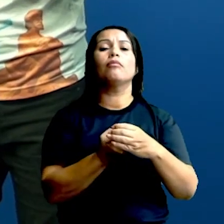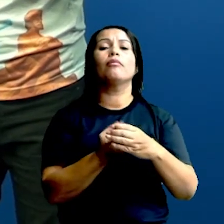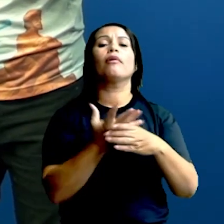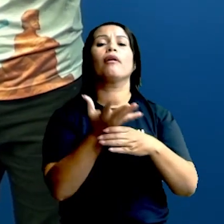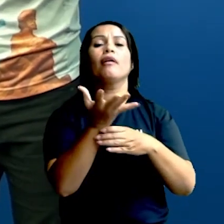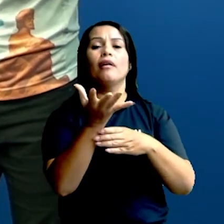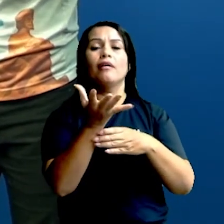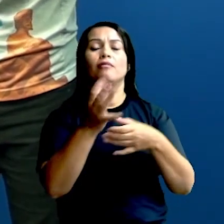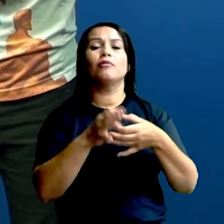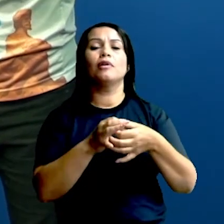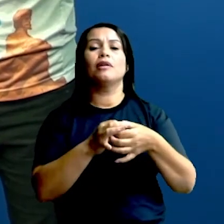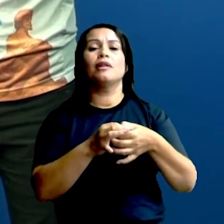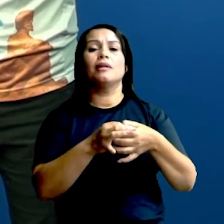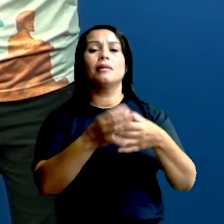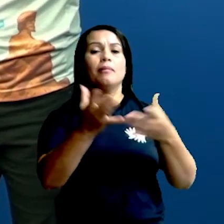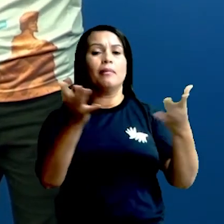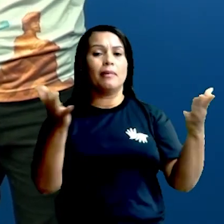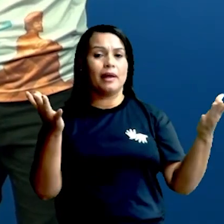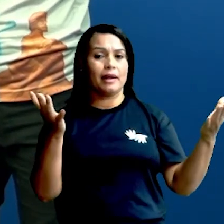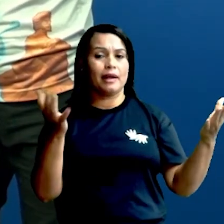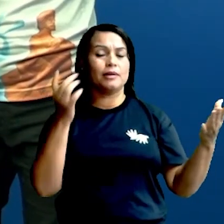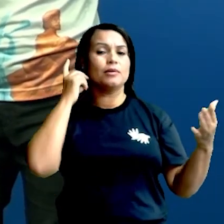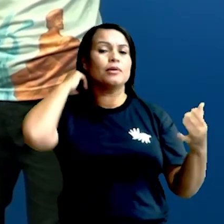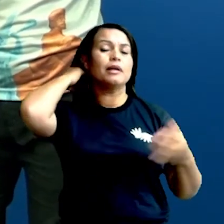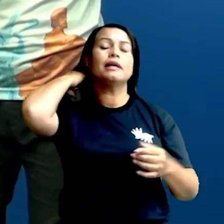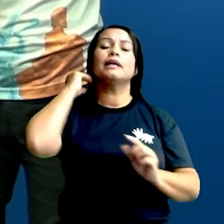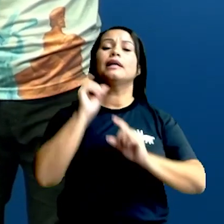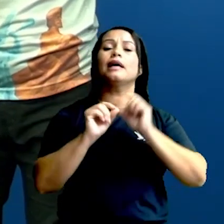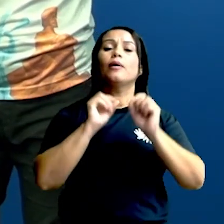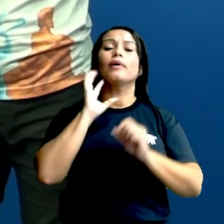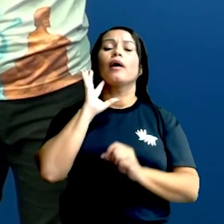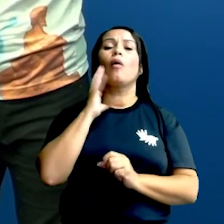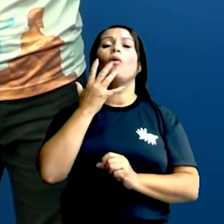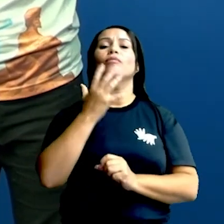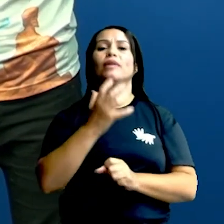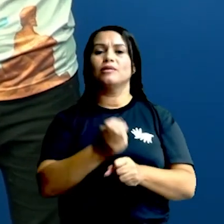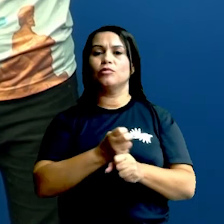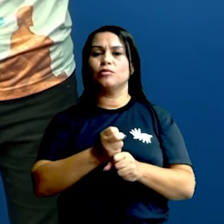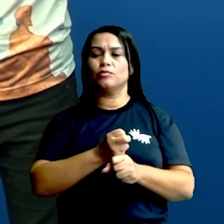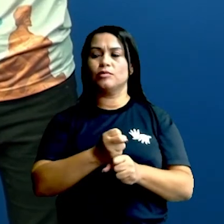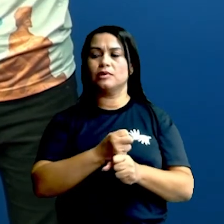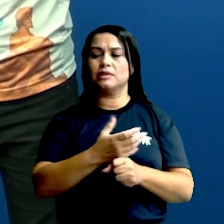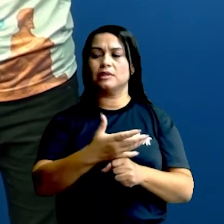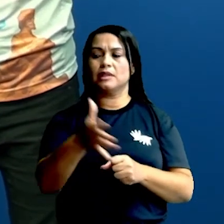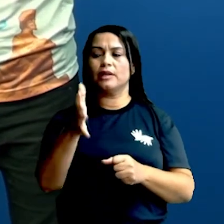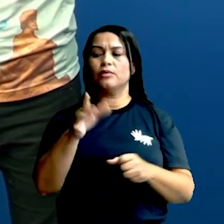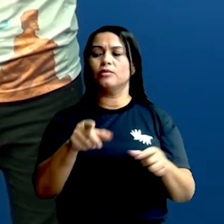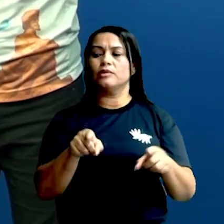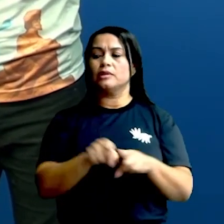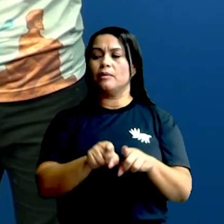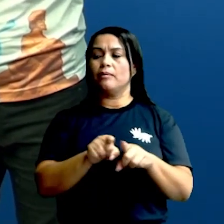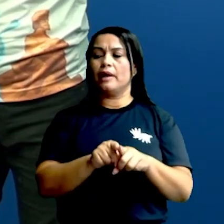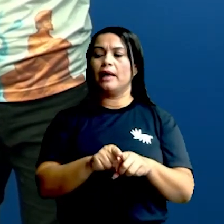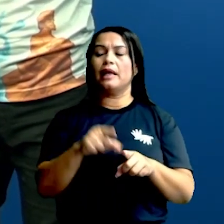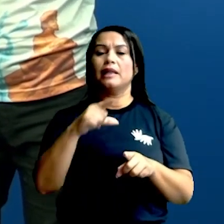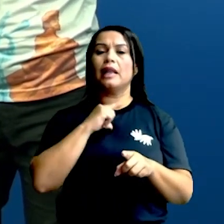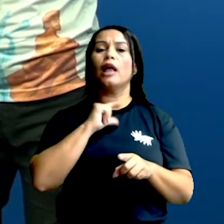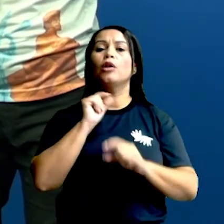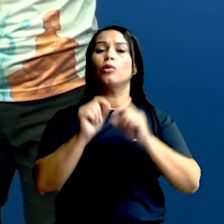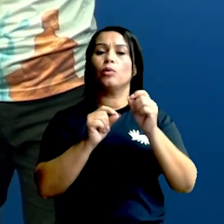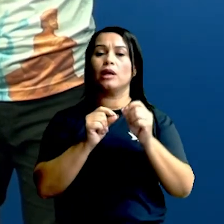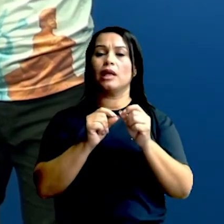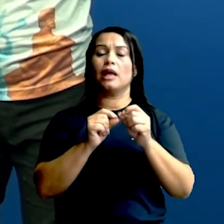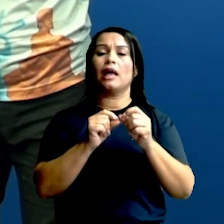esse gás carbônico vai voltar para a atmosfera ao longo dos anos, devido à